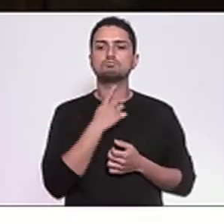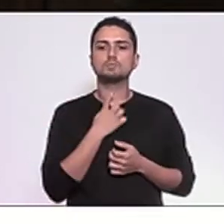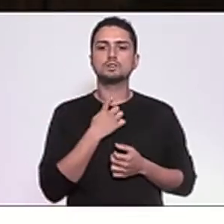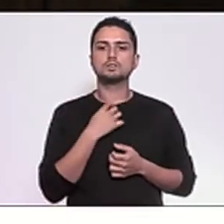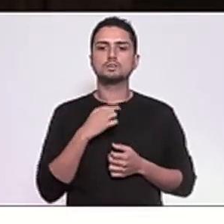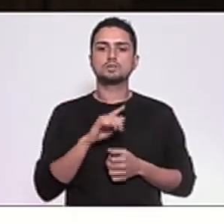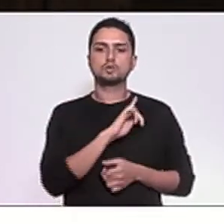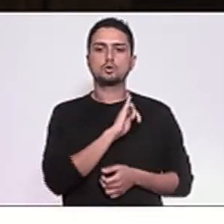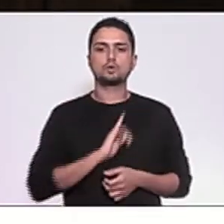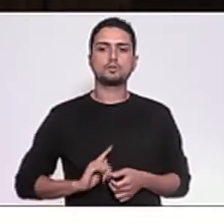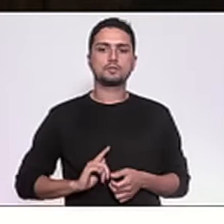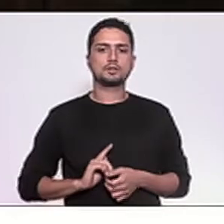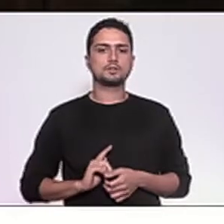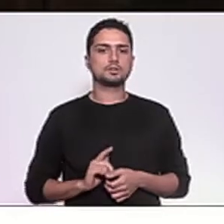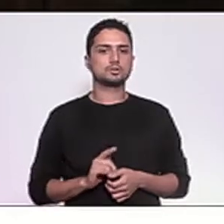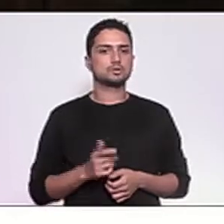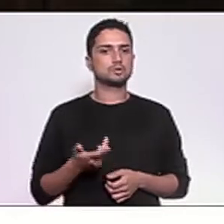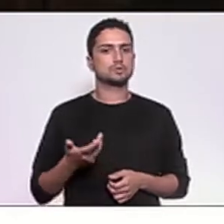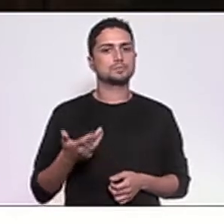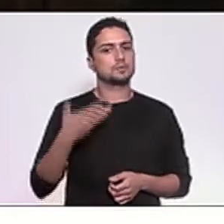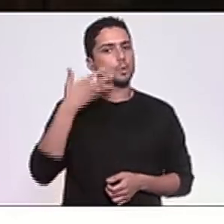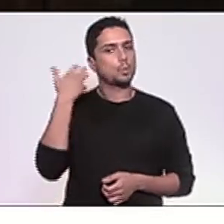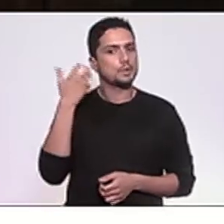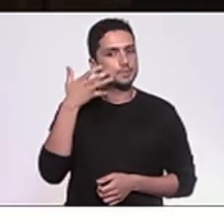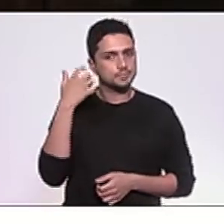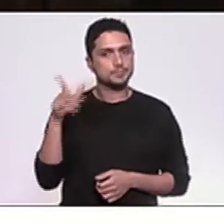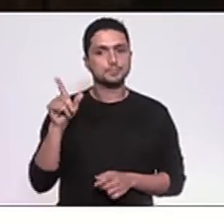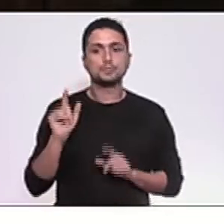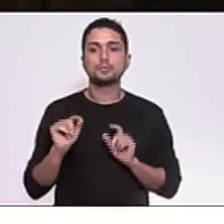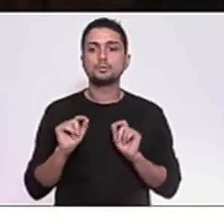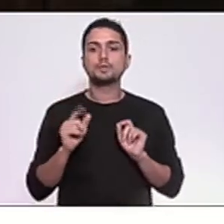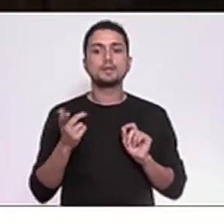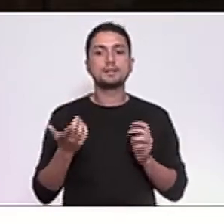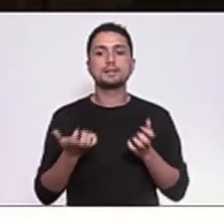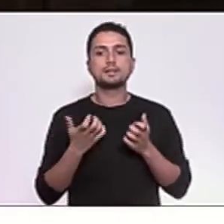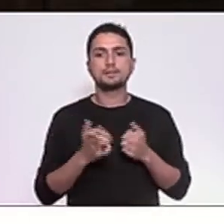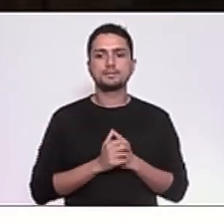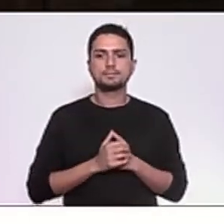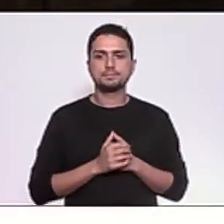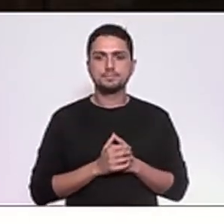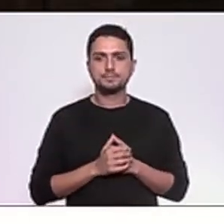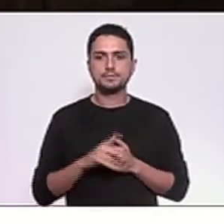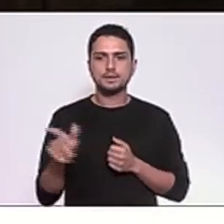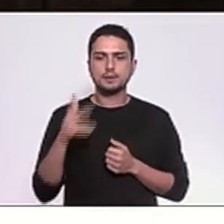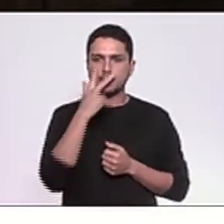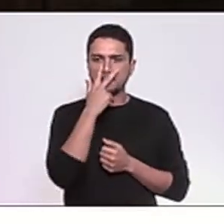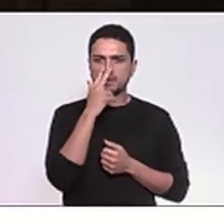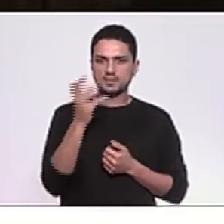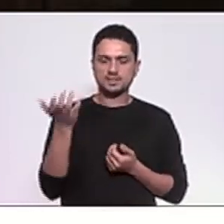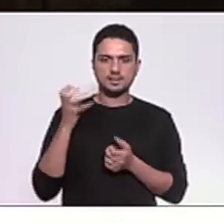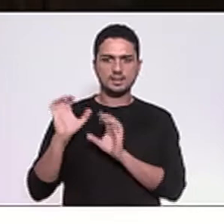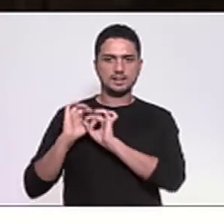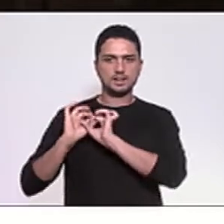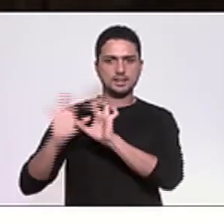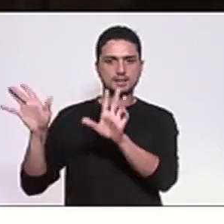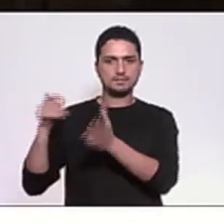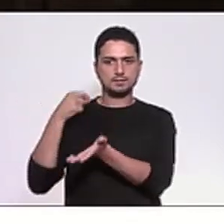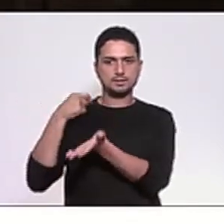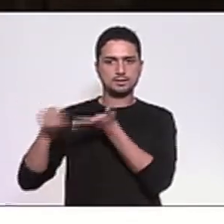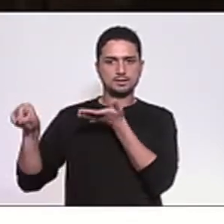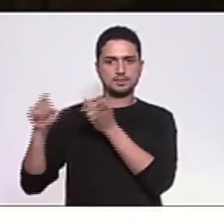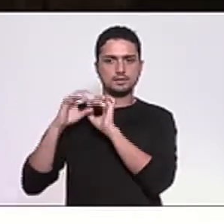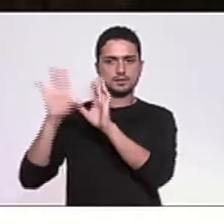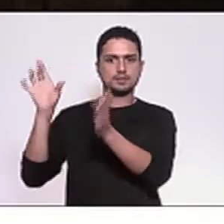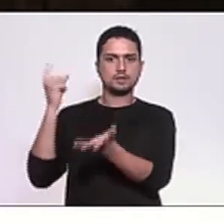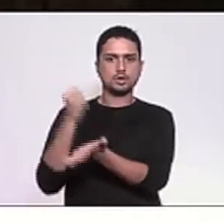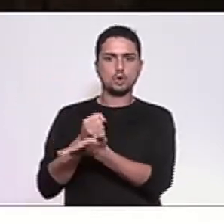Estado, senhor Wilson Witzel? Ele quer uma carta branca para celebrar